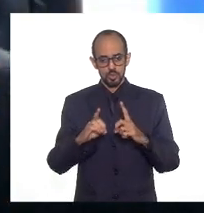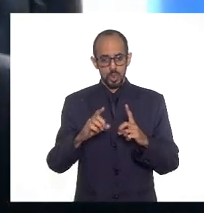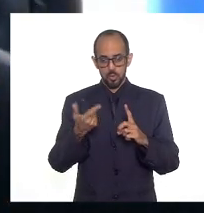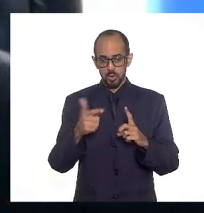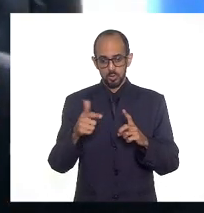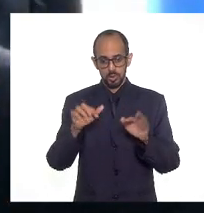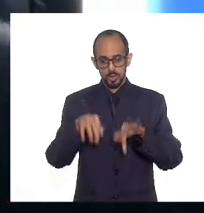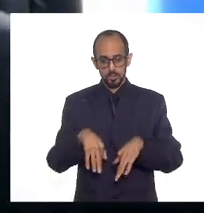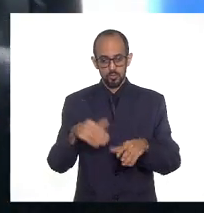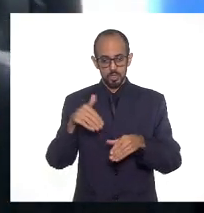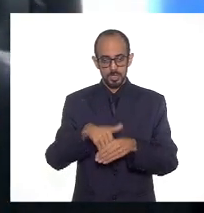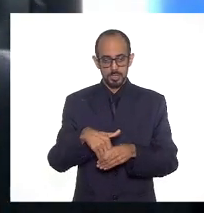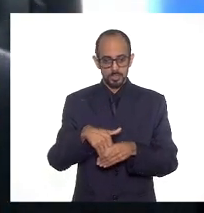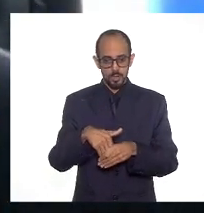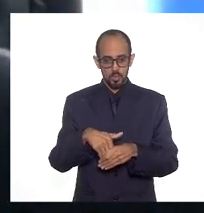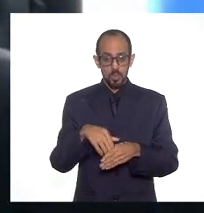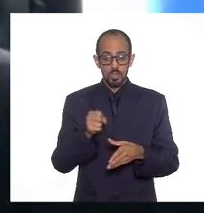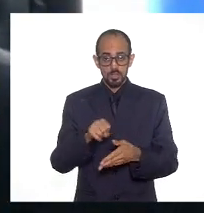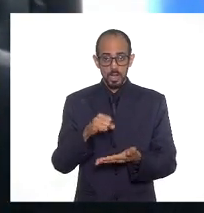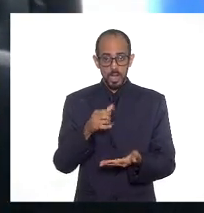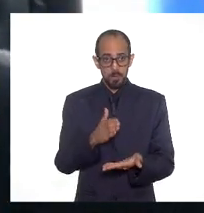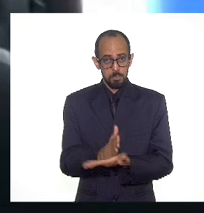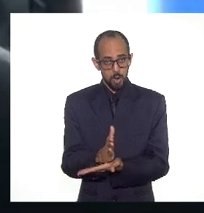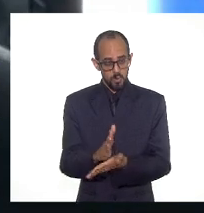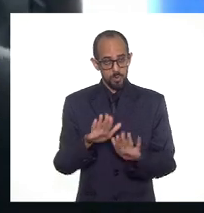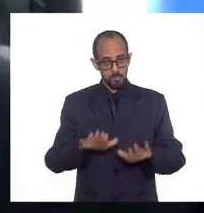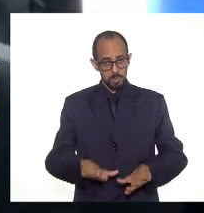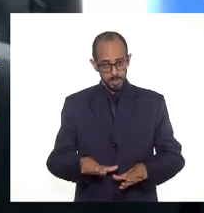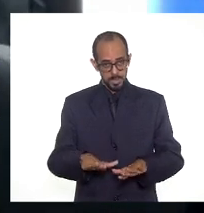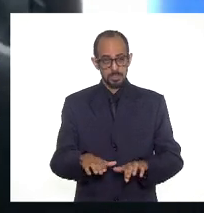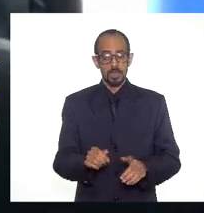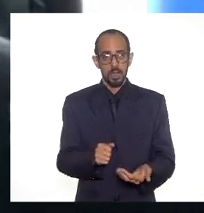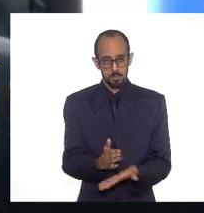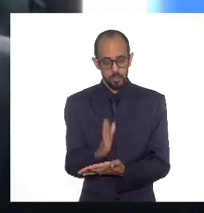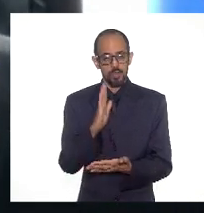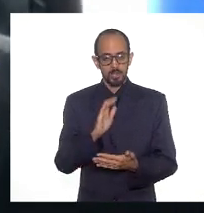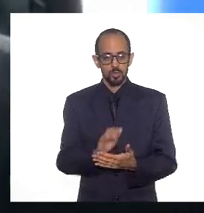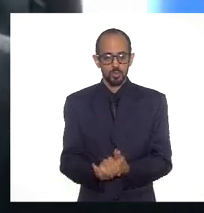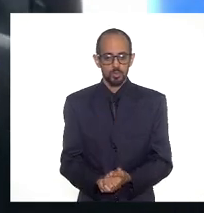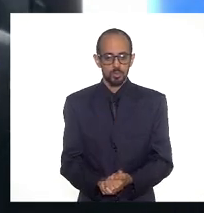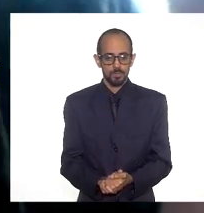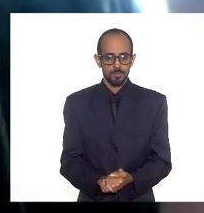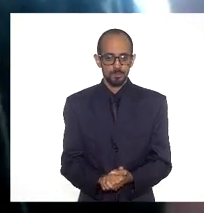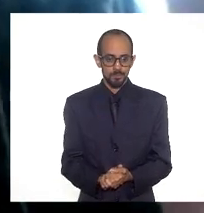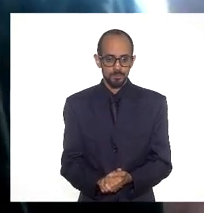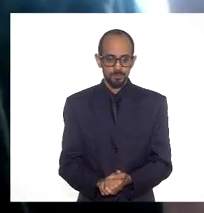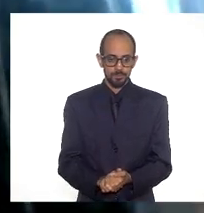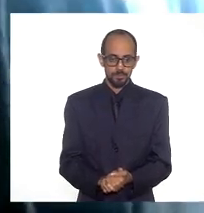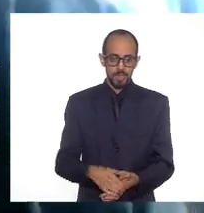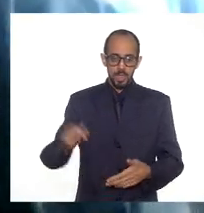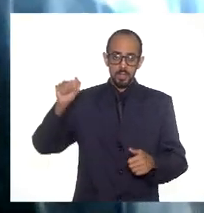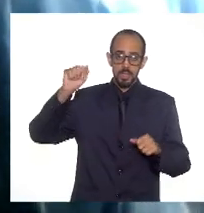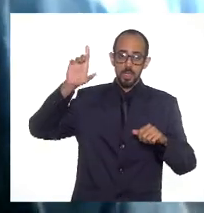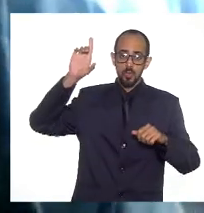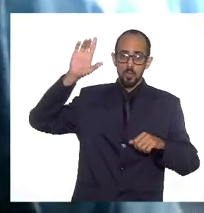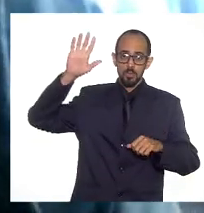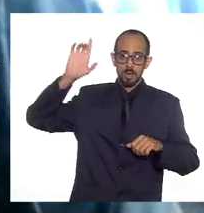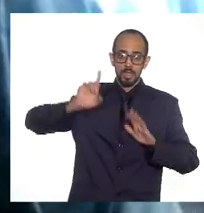discussão, em votação. Senhores que aprovam, permaneçam como estão, aprovado. Vai ao toque. Presidente, para a declaração.